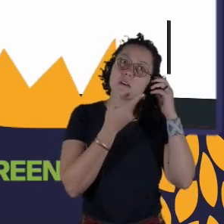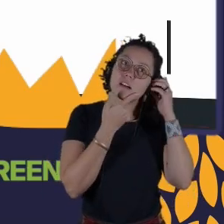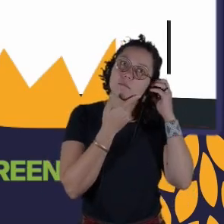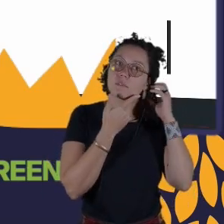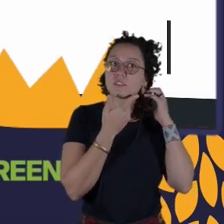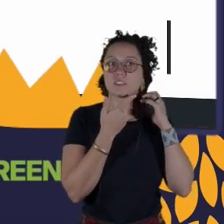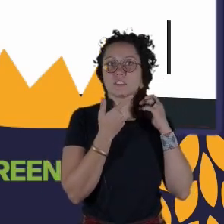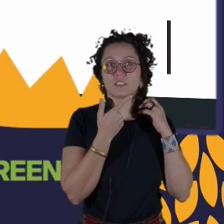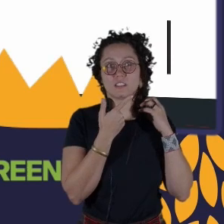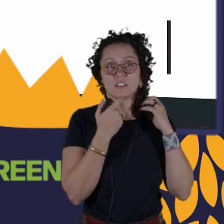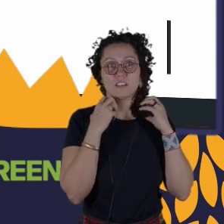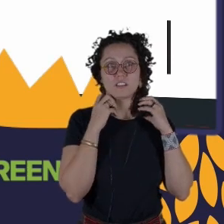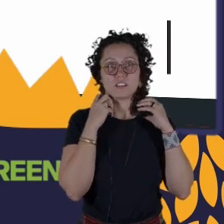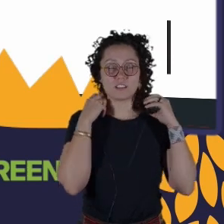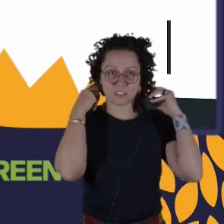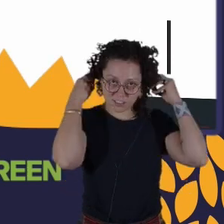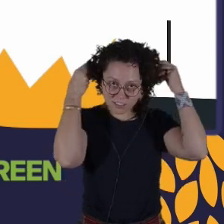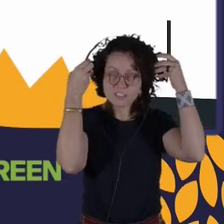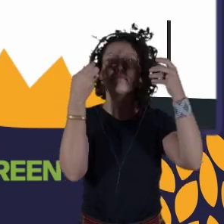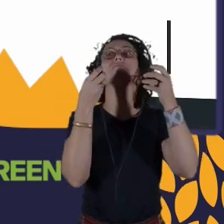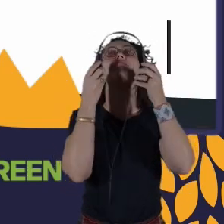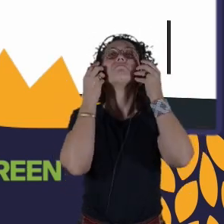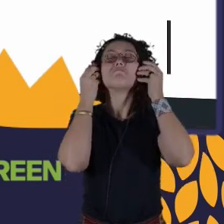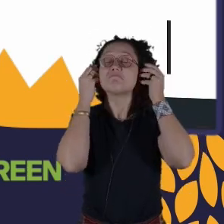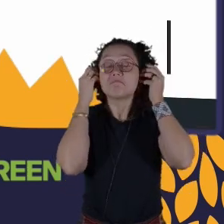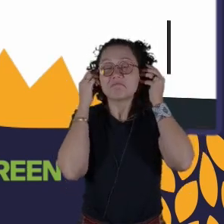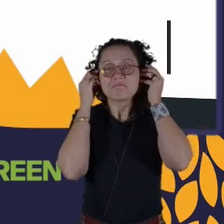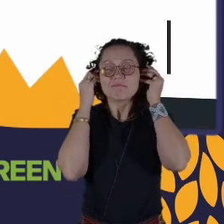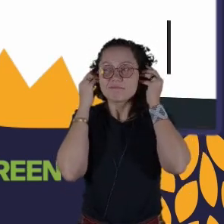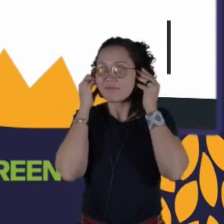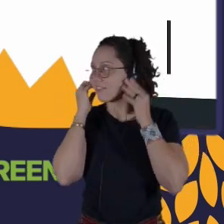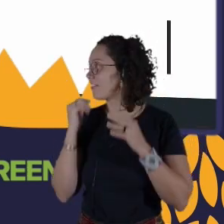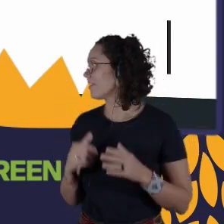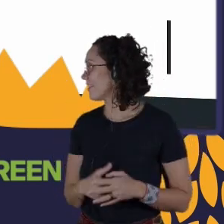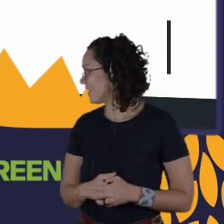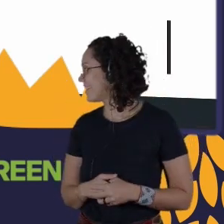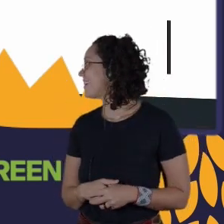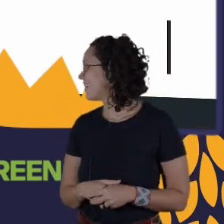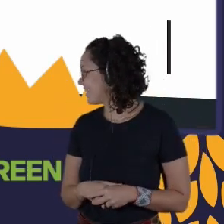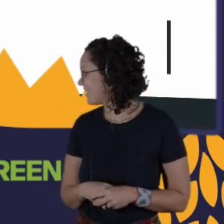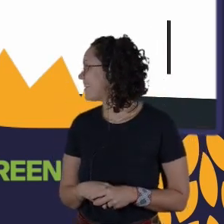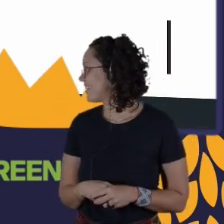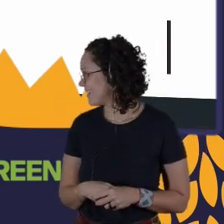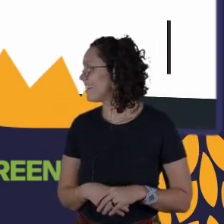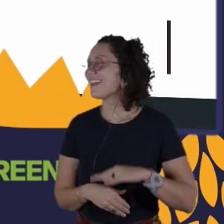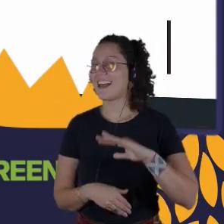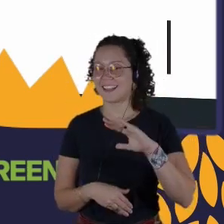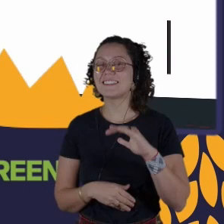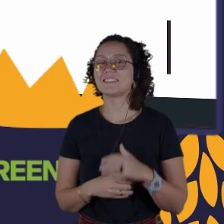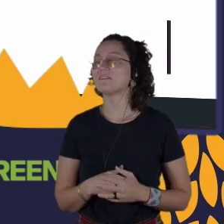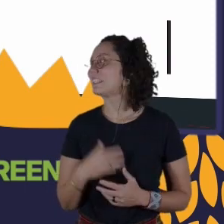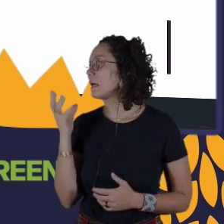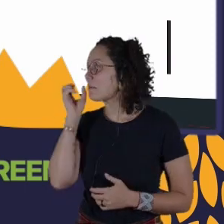vez mais específicos, para afetar somente essa função e não essa.